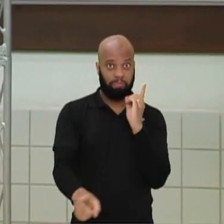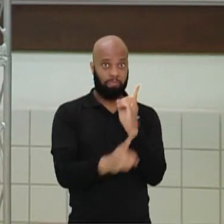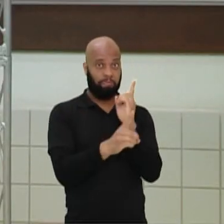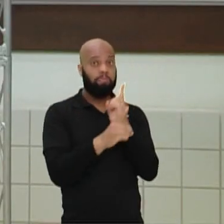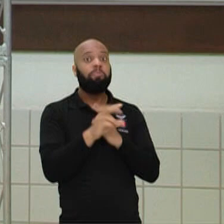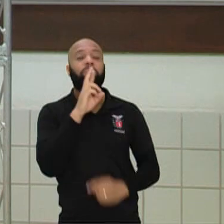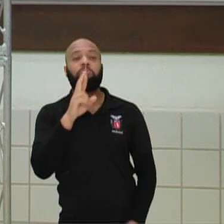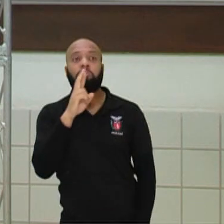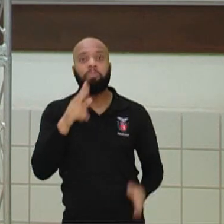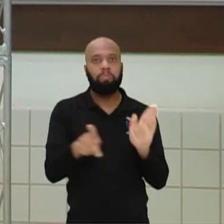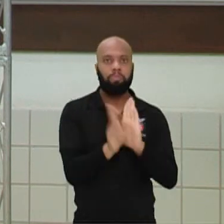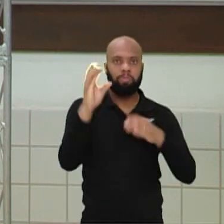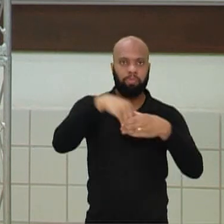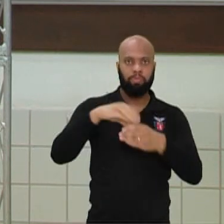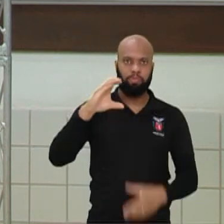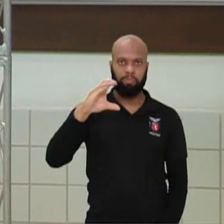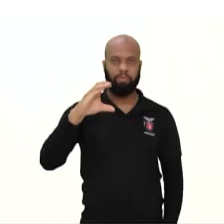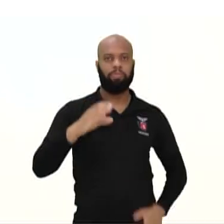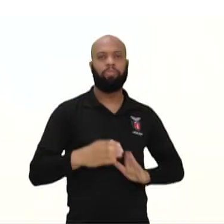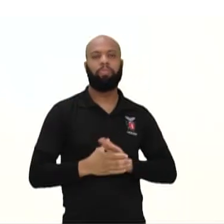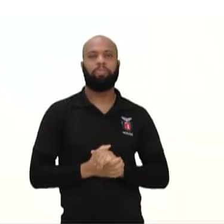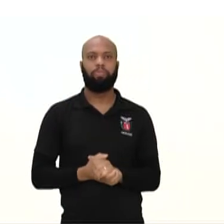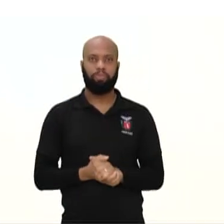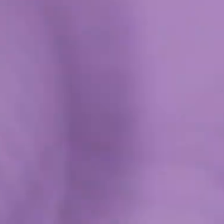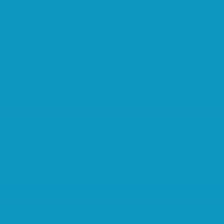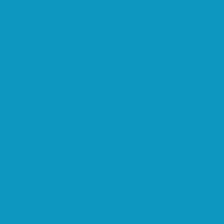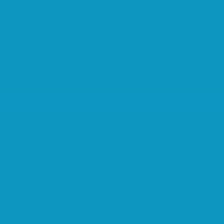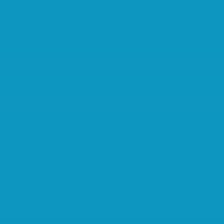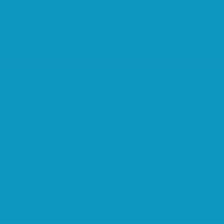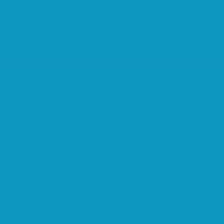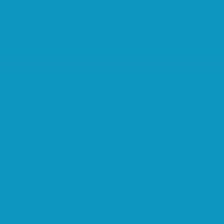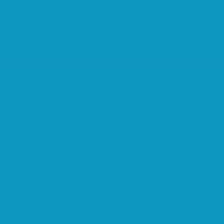são complexas dessa equação. Até daqui a pouquinho.